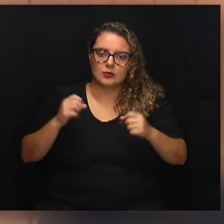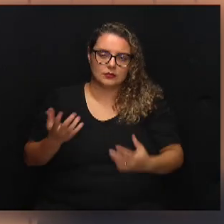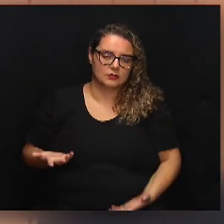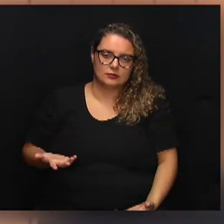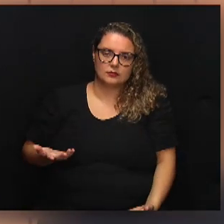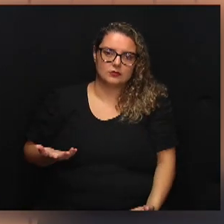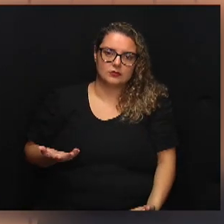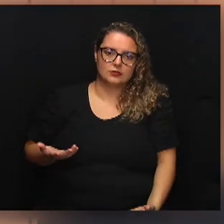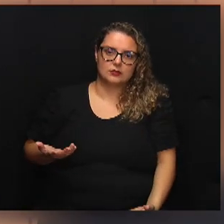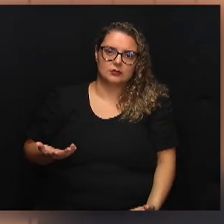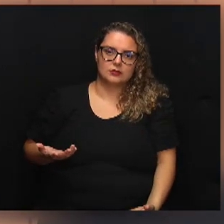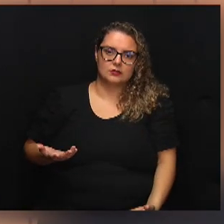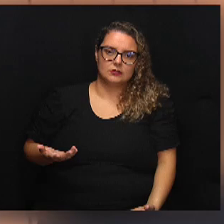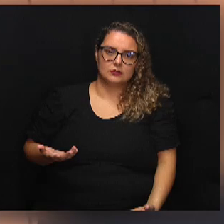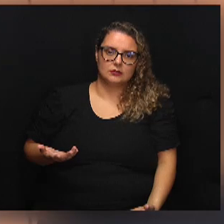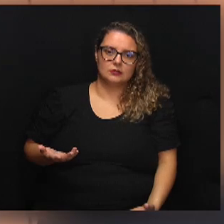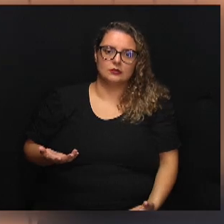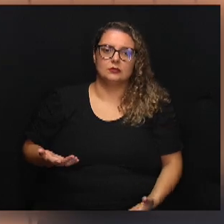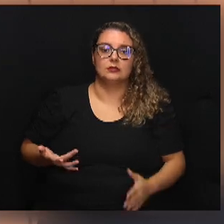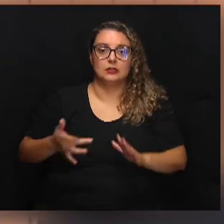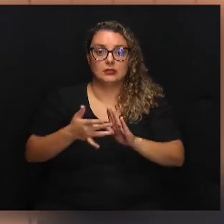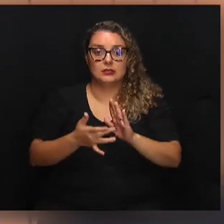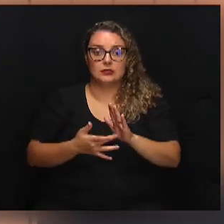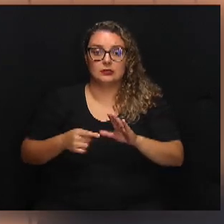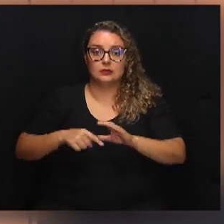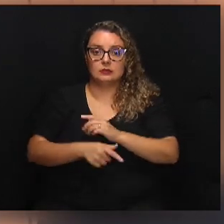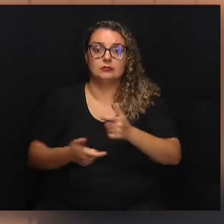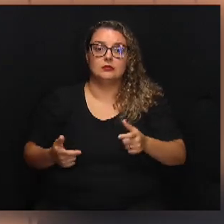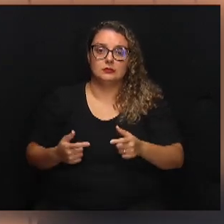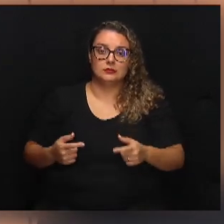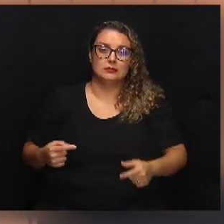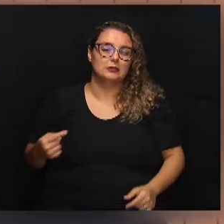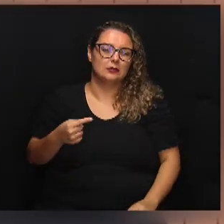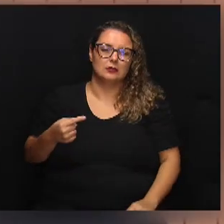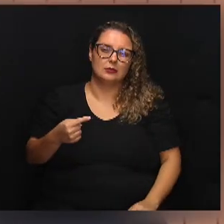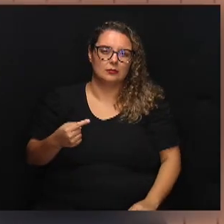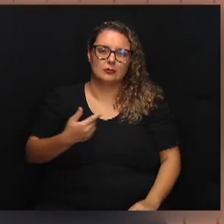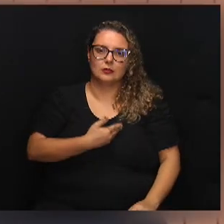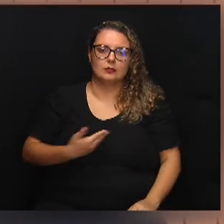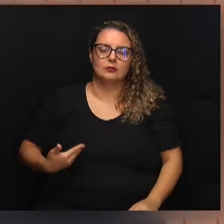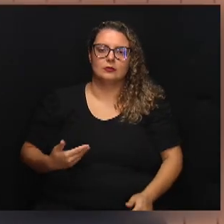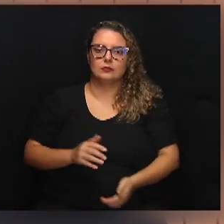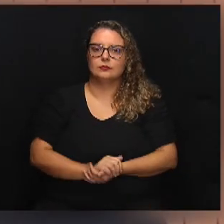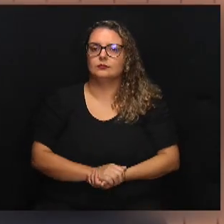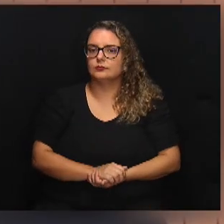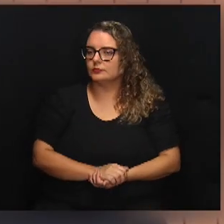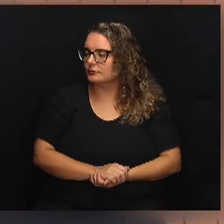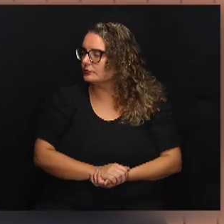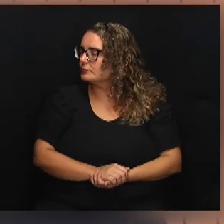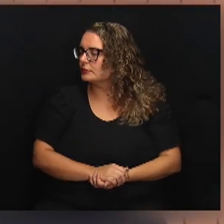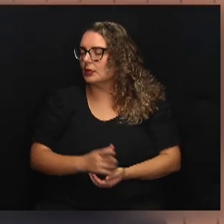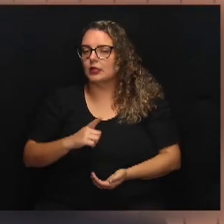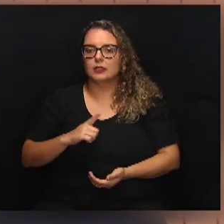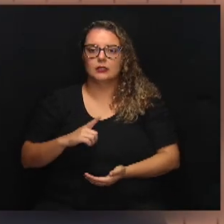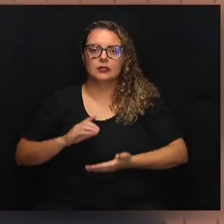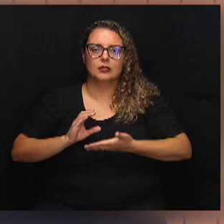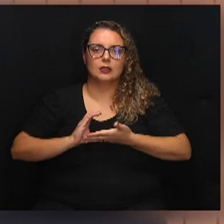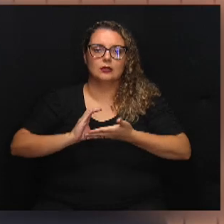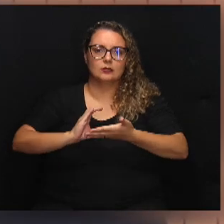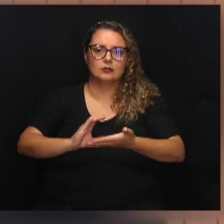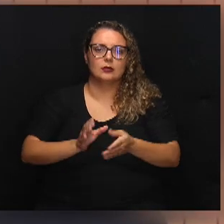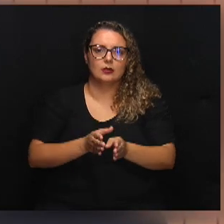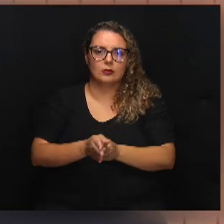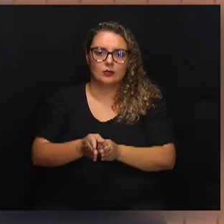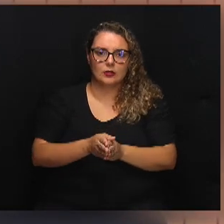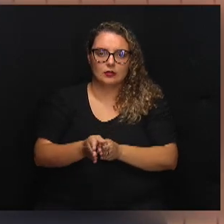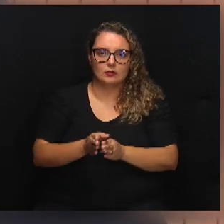levar essa pauta tão negativa no seu governo. Existe um conselho que é a